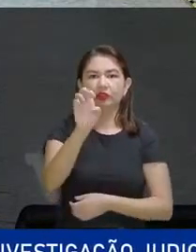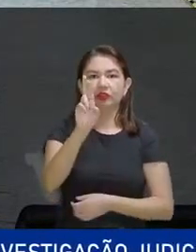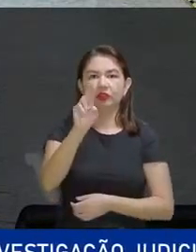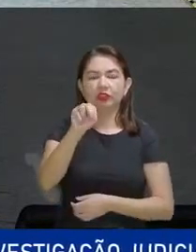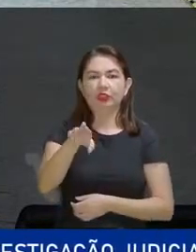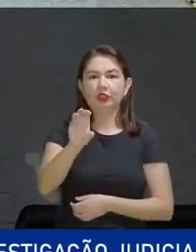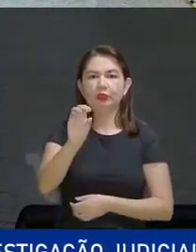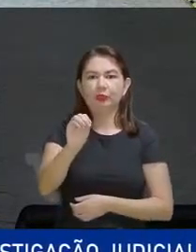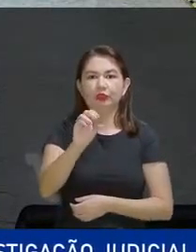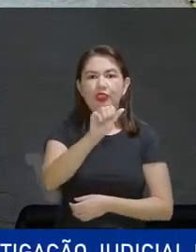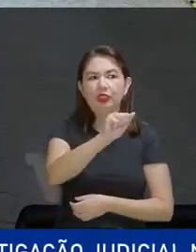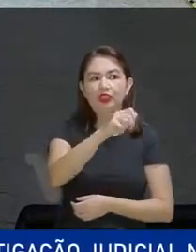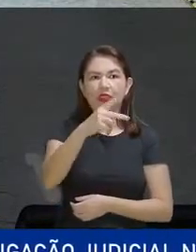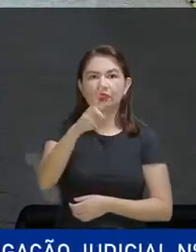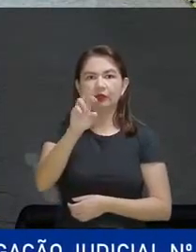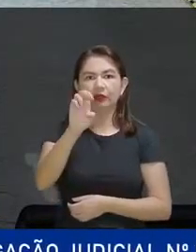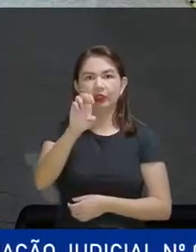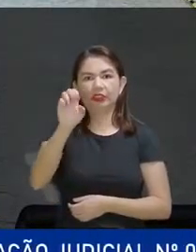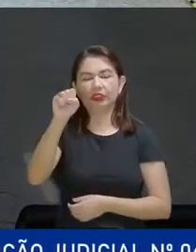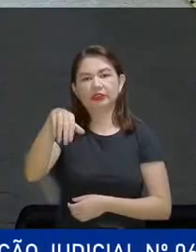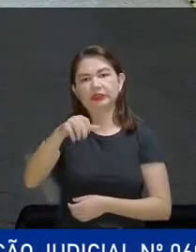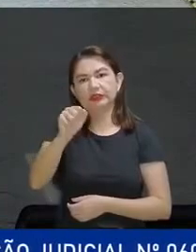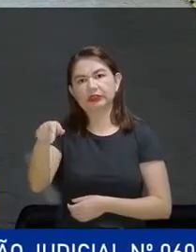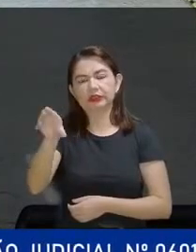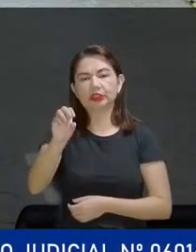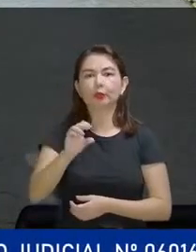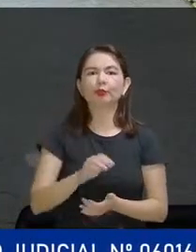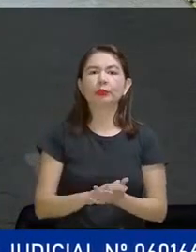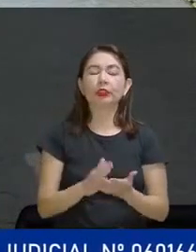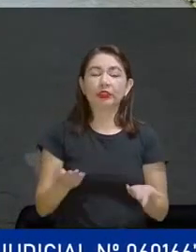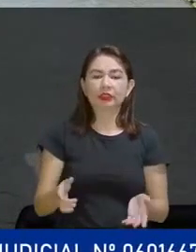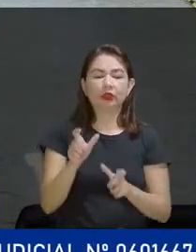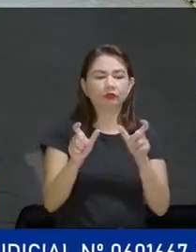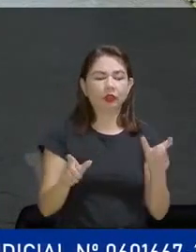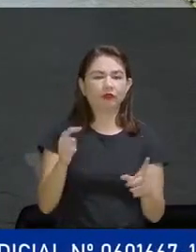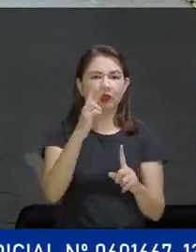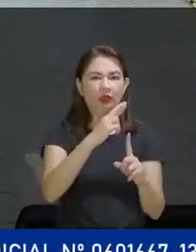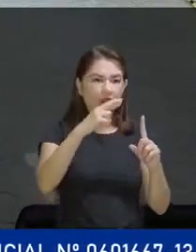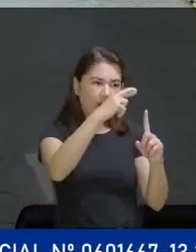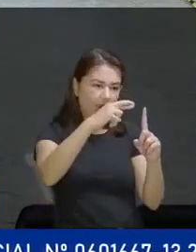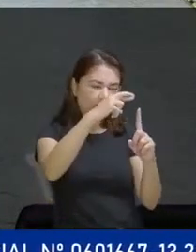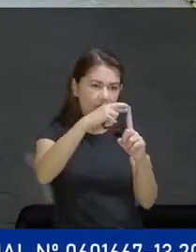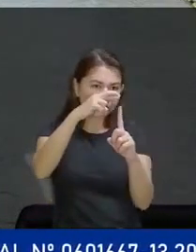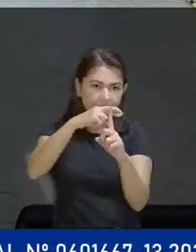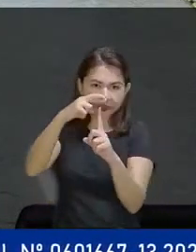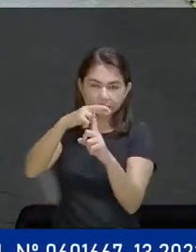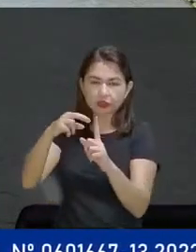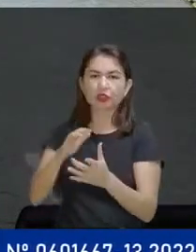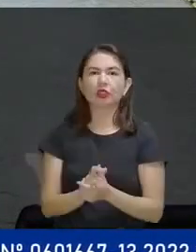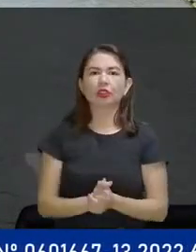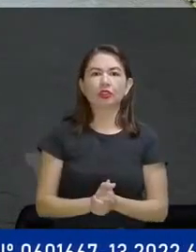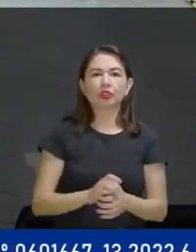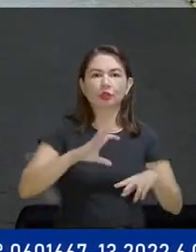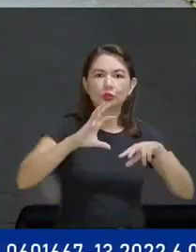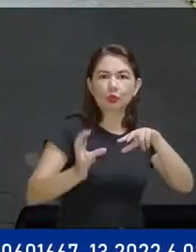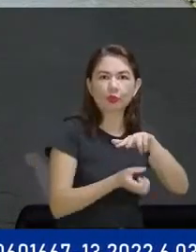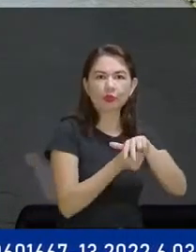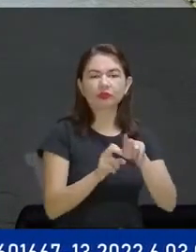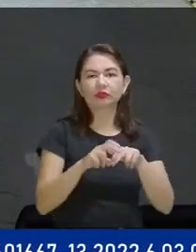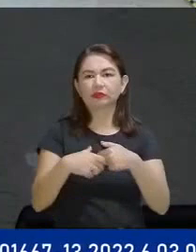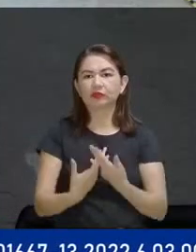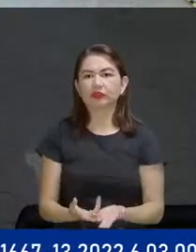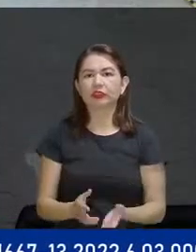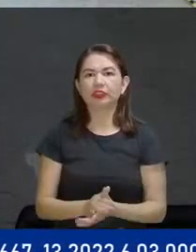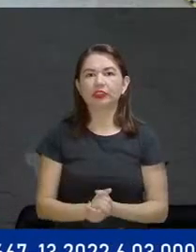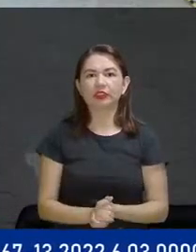que a denominada prova robusta do ilícito praticado pelos investigados, consistente no abuso do poder econômico, a ensejar